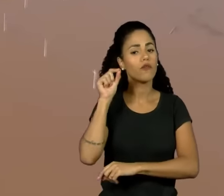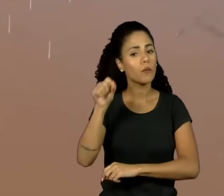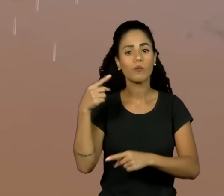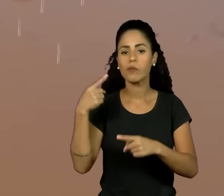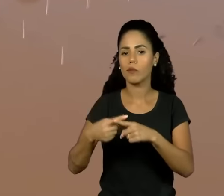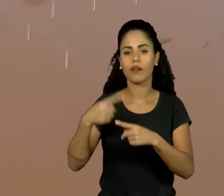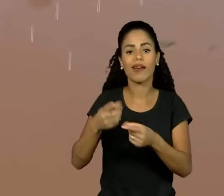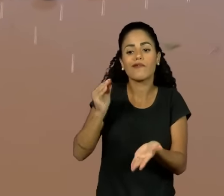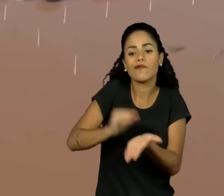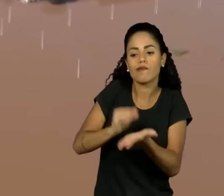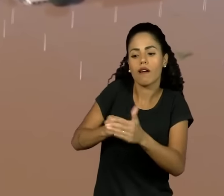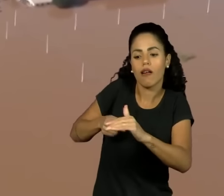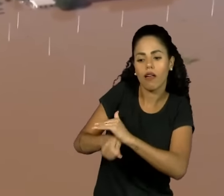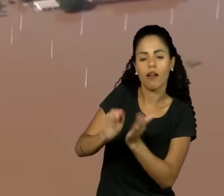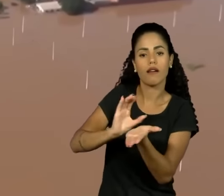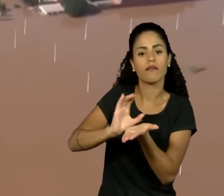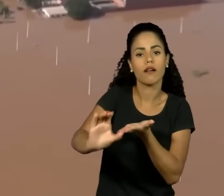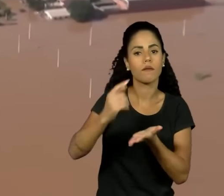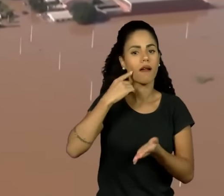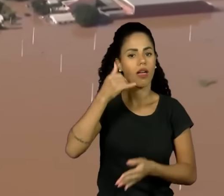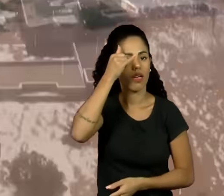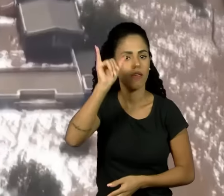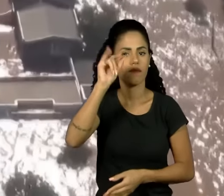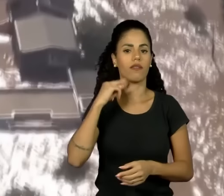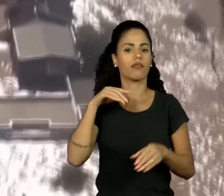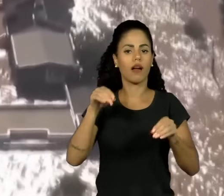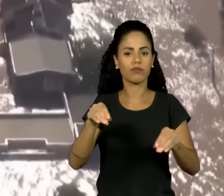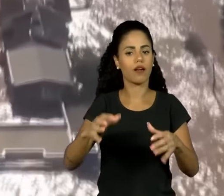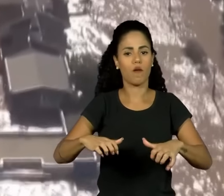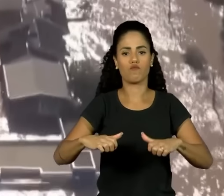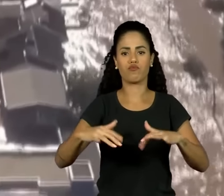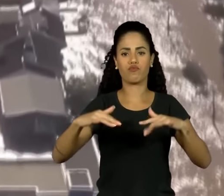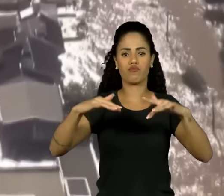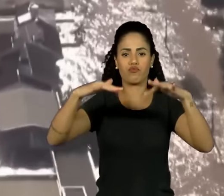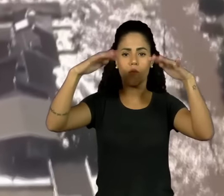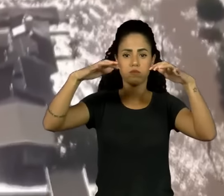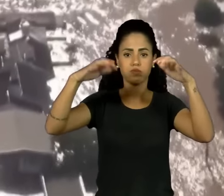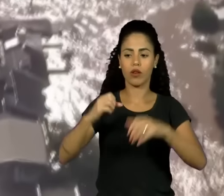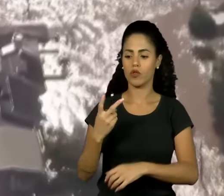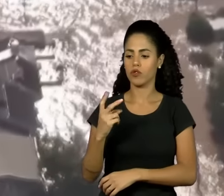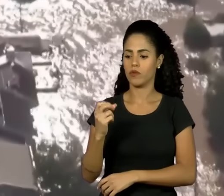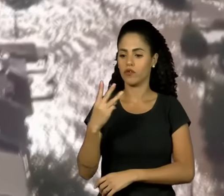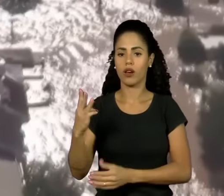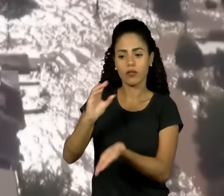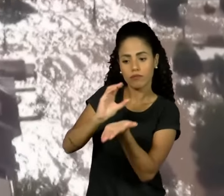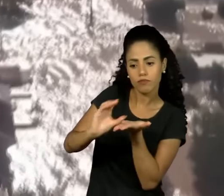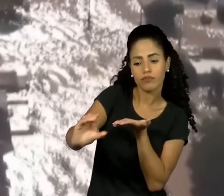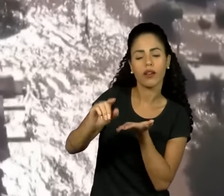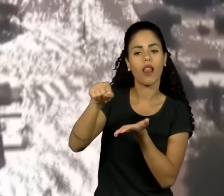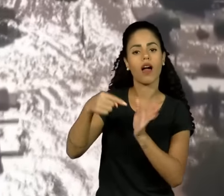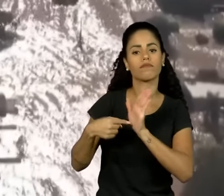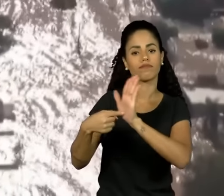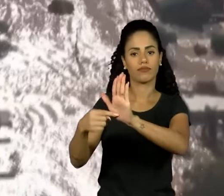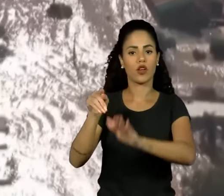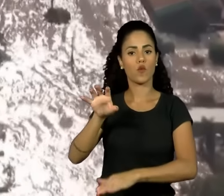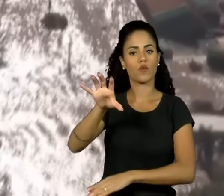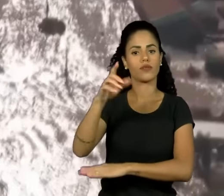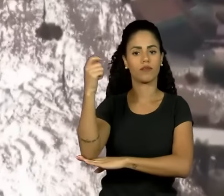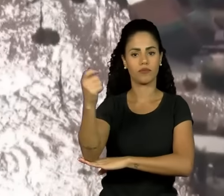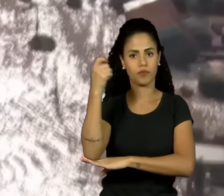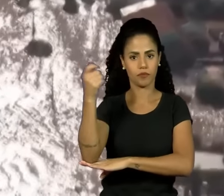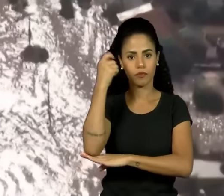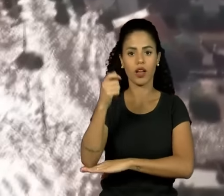de investimento na prevenção de enchentes. Em 2023, o orçamento municipal na capital, para esse fim,